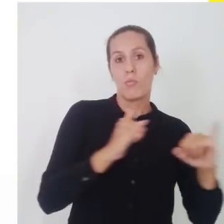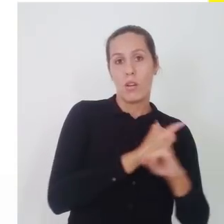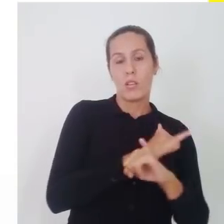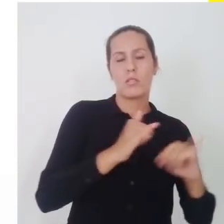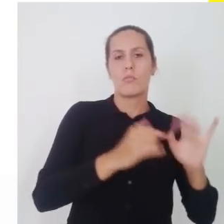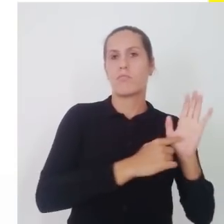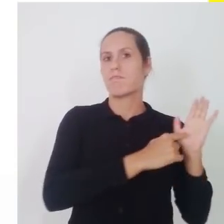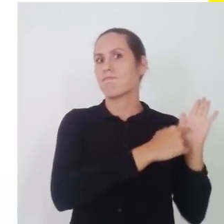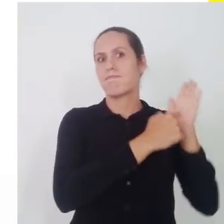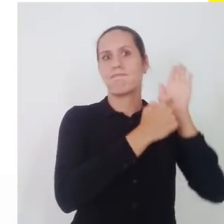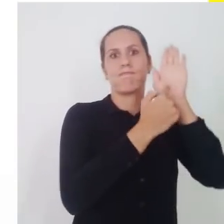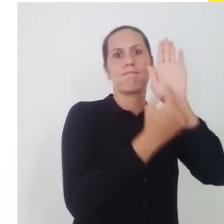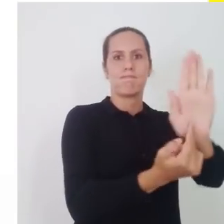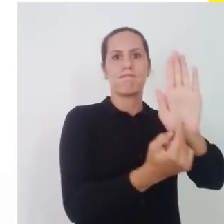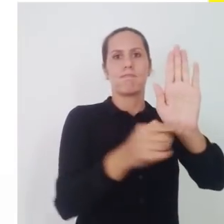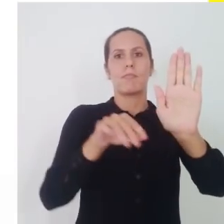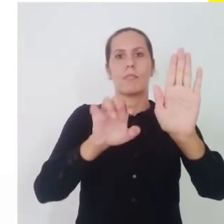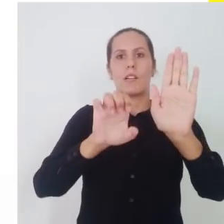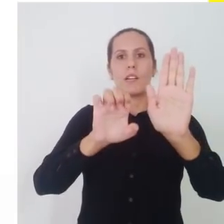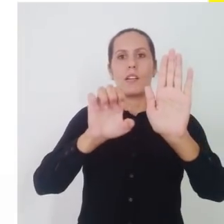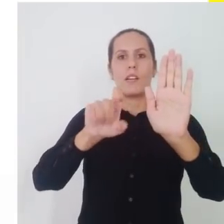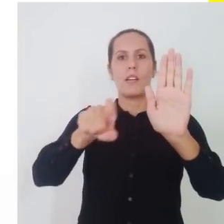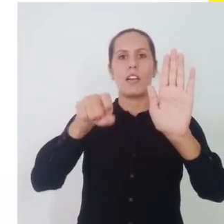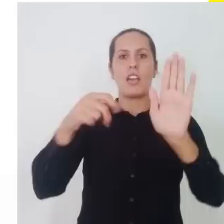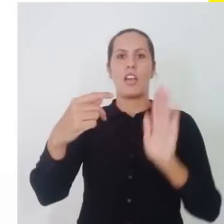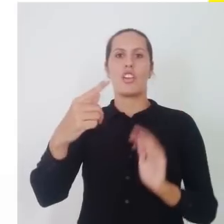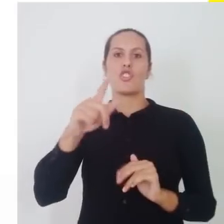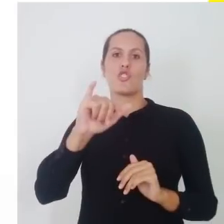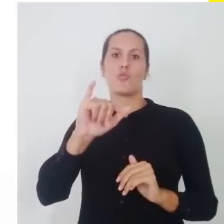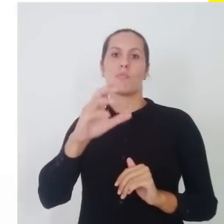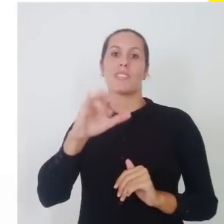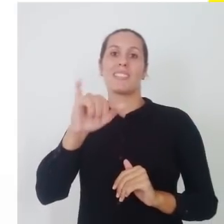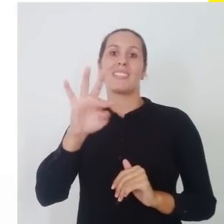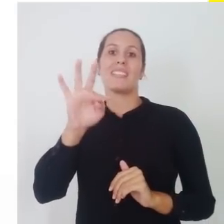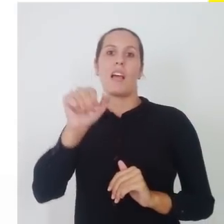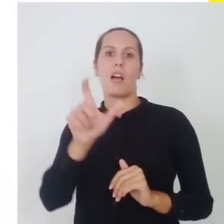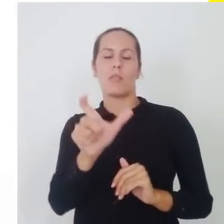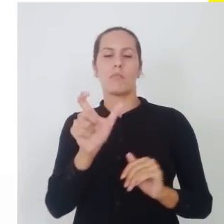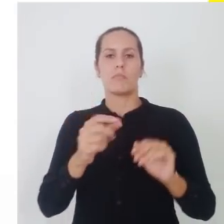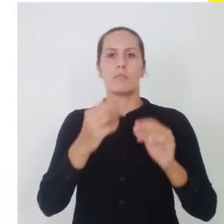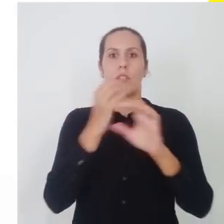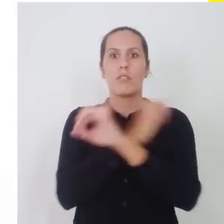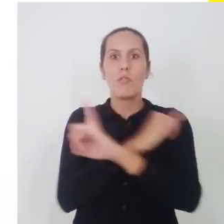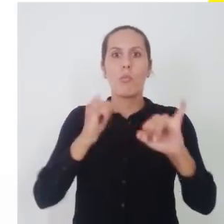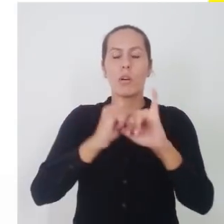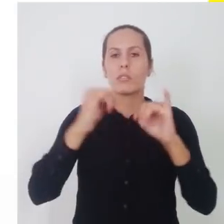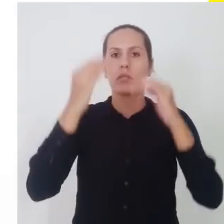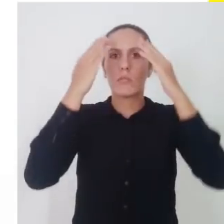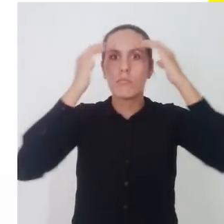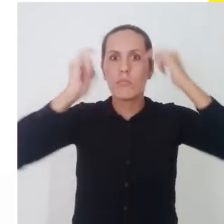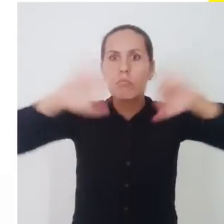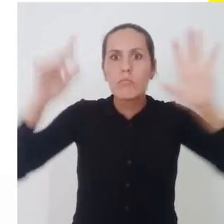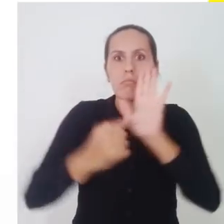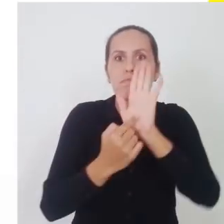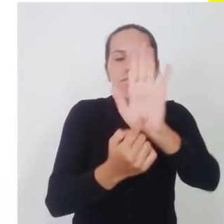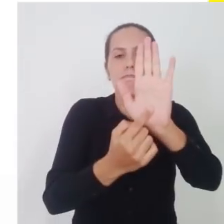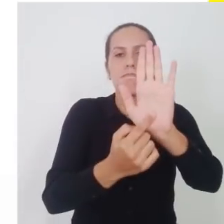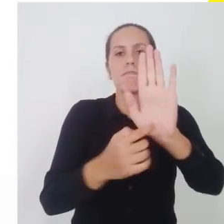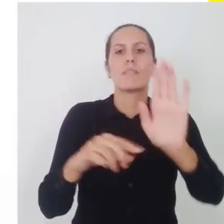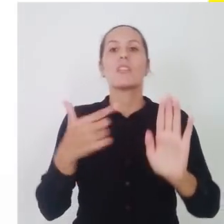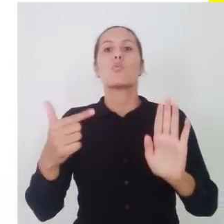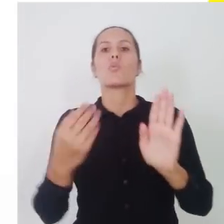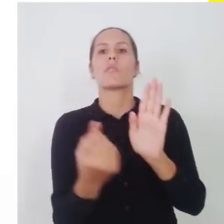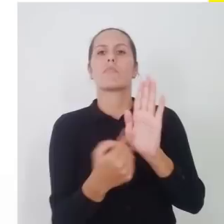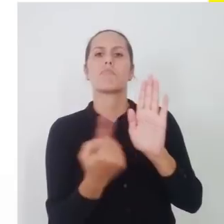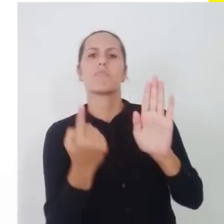Tá em dúvida ainda? Eu trouxe, claro, a definição de explícito para você ver e ela vai aparecer agora aí na sua tela.